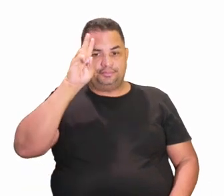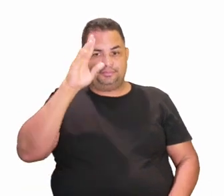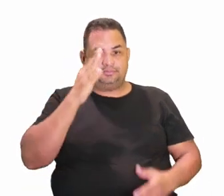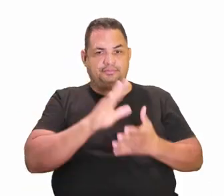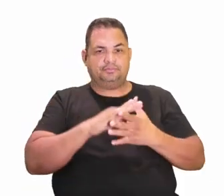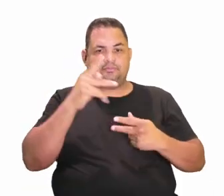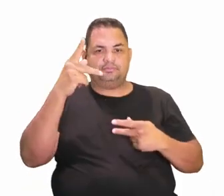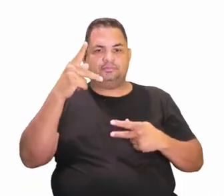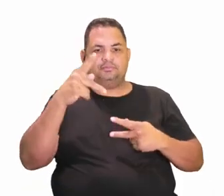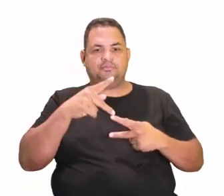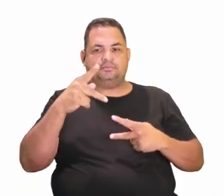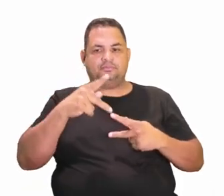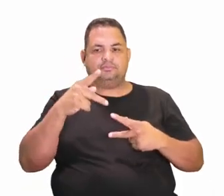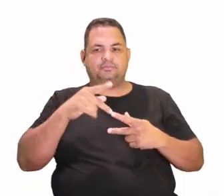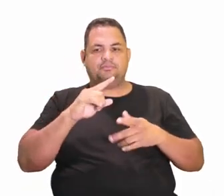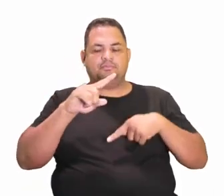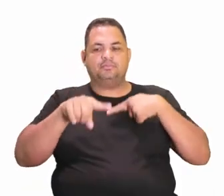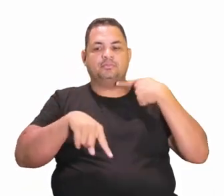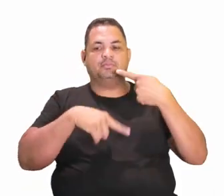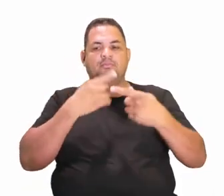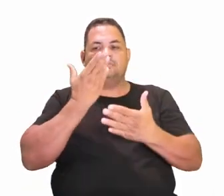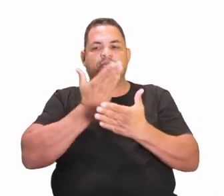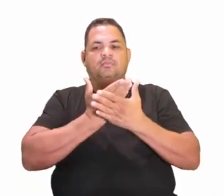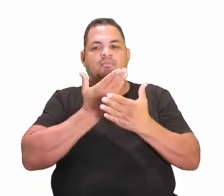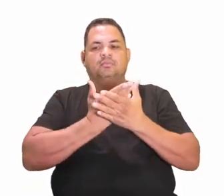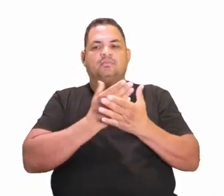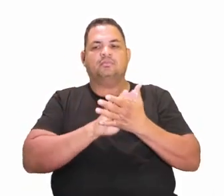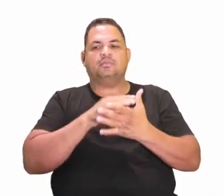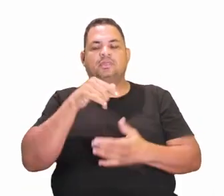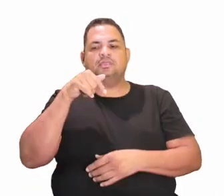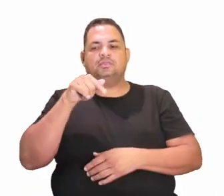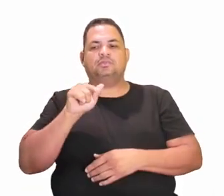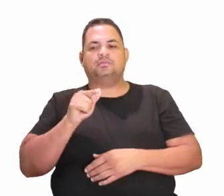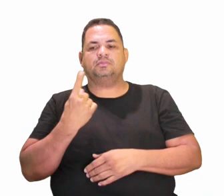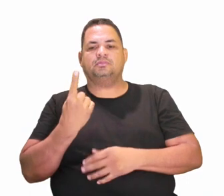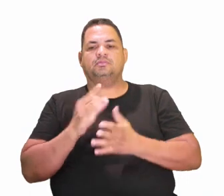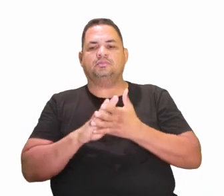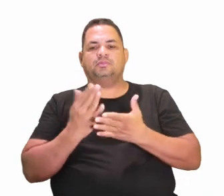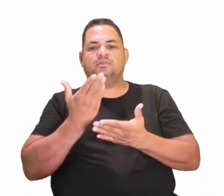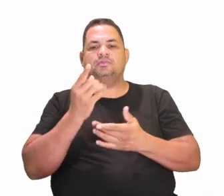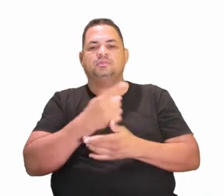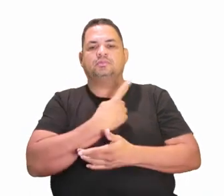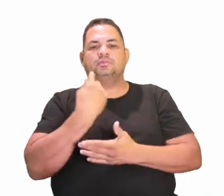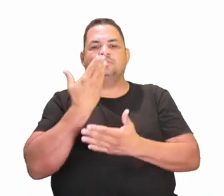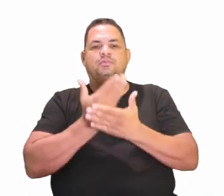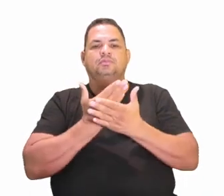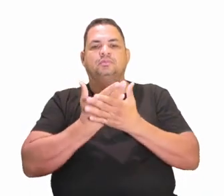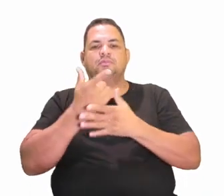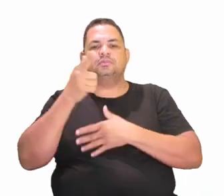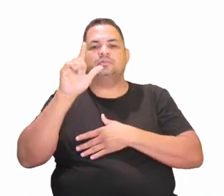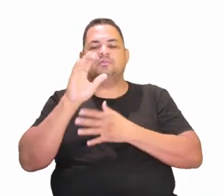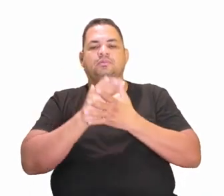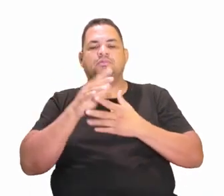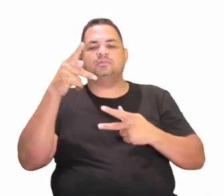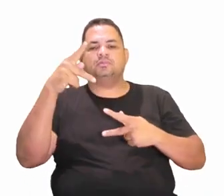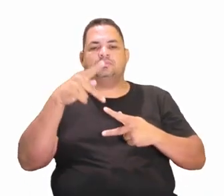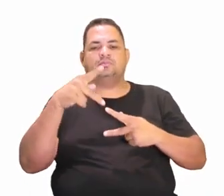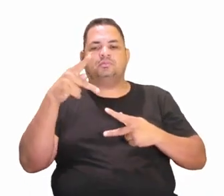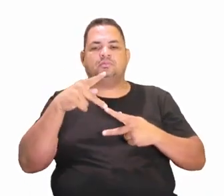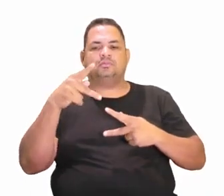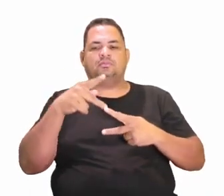da preposição in, que na próxima aula, na aula 7.1, a gente vai ver uma outra preposição, e